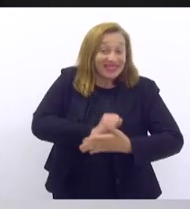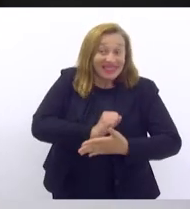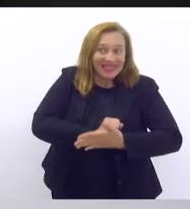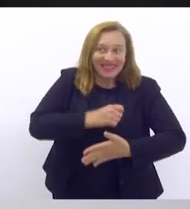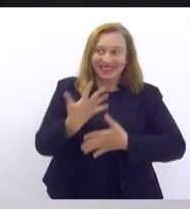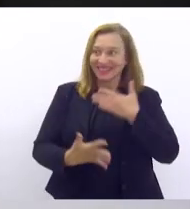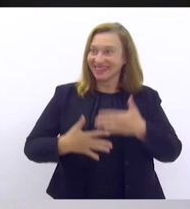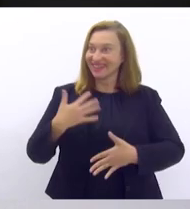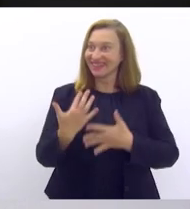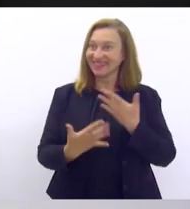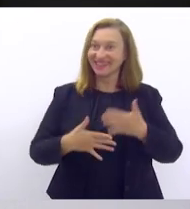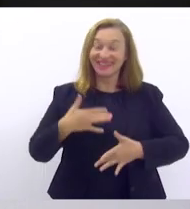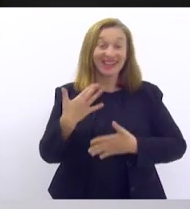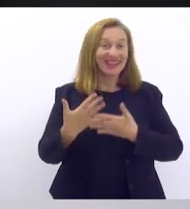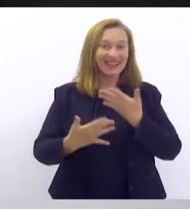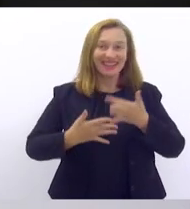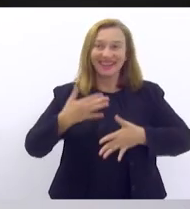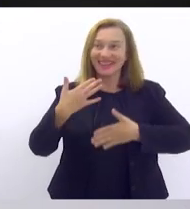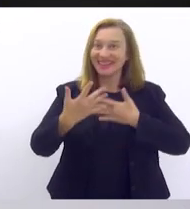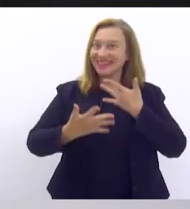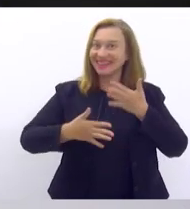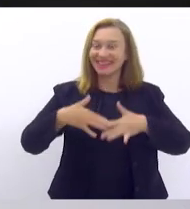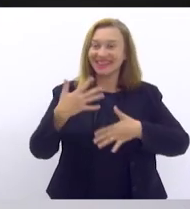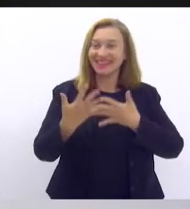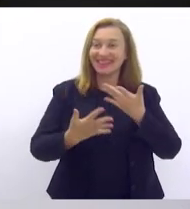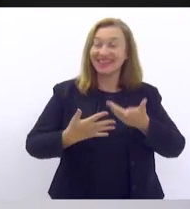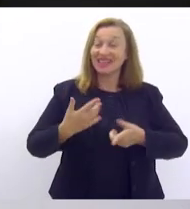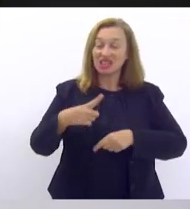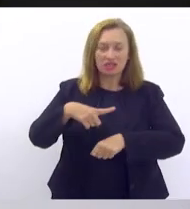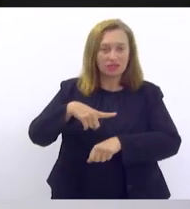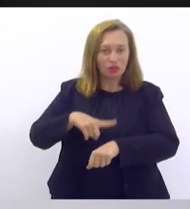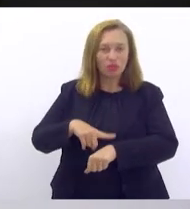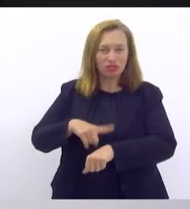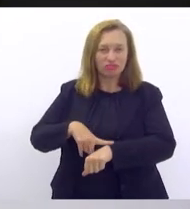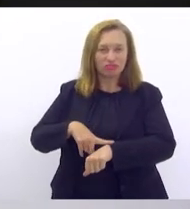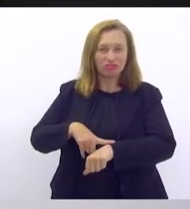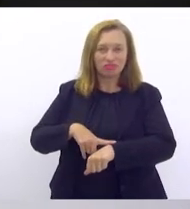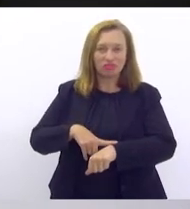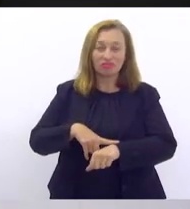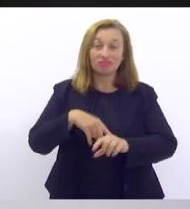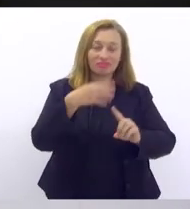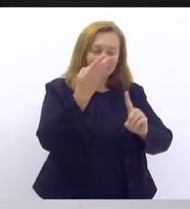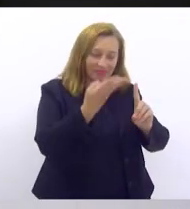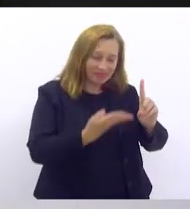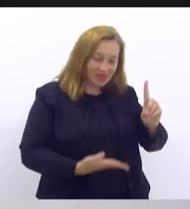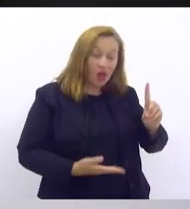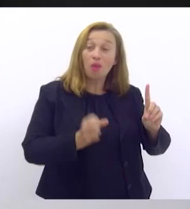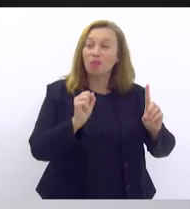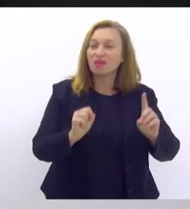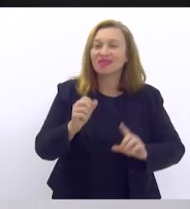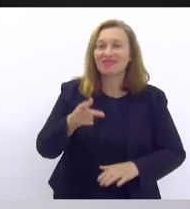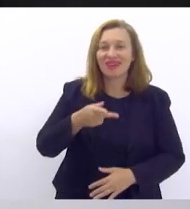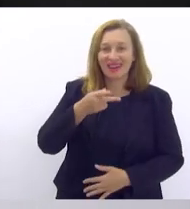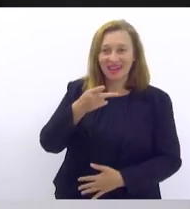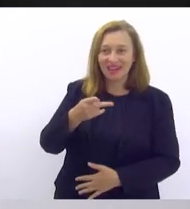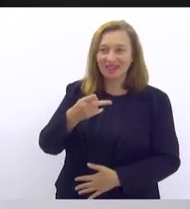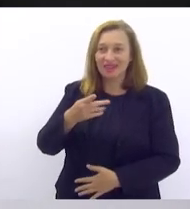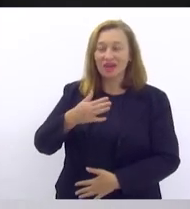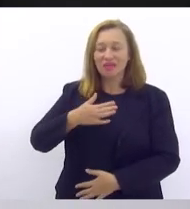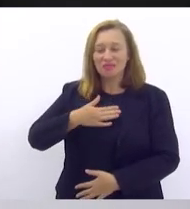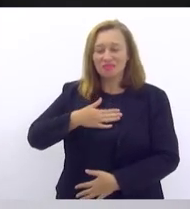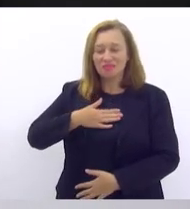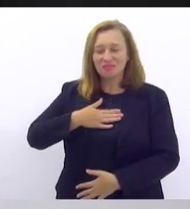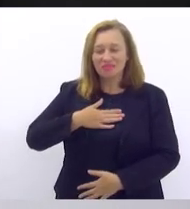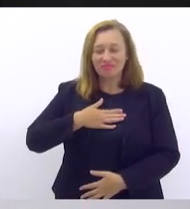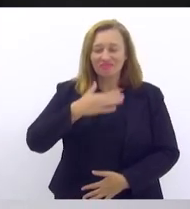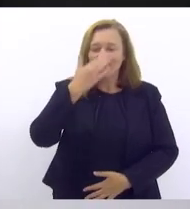alegria, por, através deste momento solene, poder dizer, meu